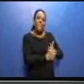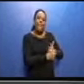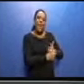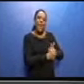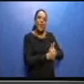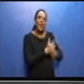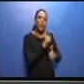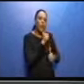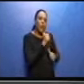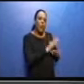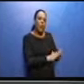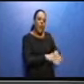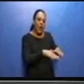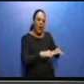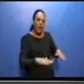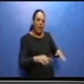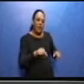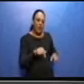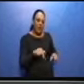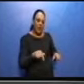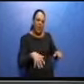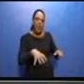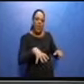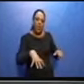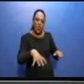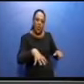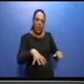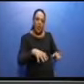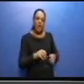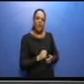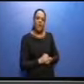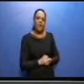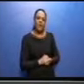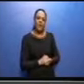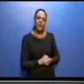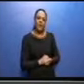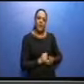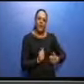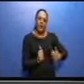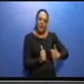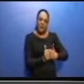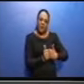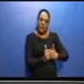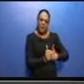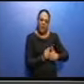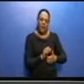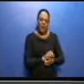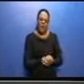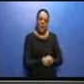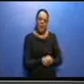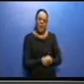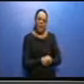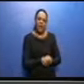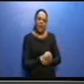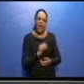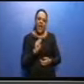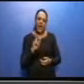aos mares. São regiões que, em consequência dessa proximidade do mar, que tem, então, uma maior umidade de